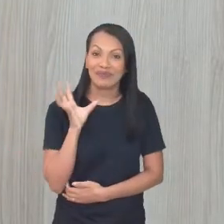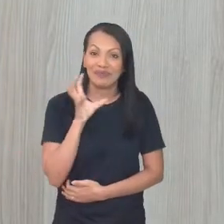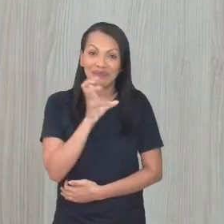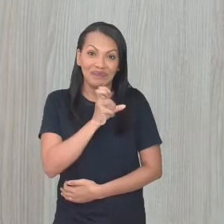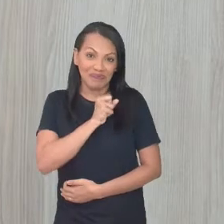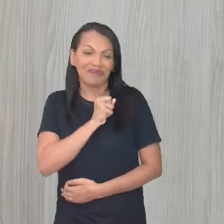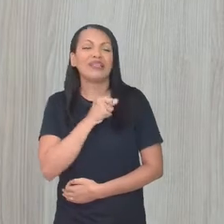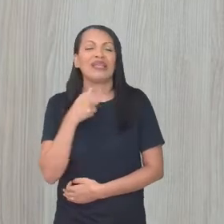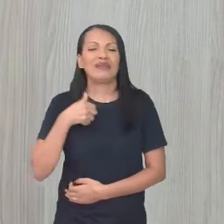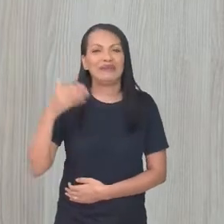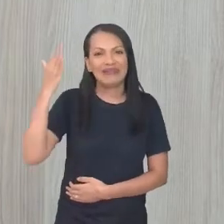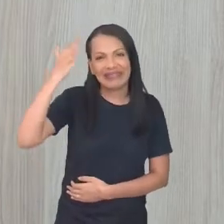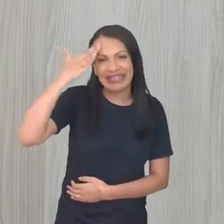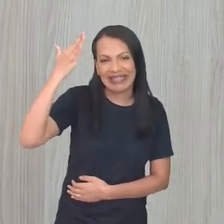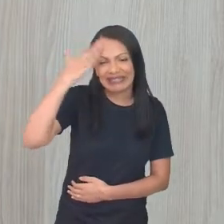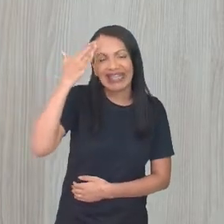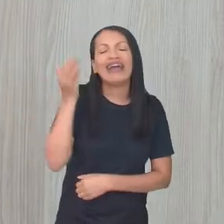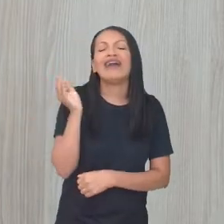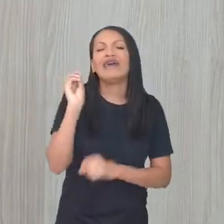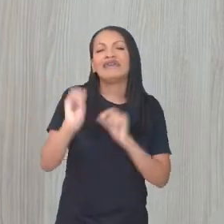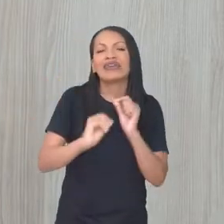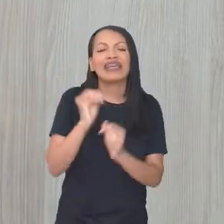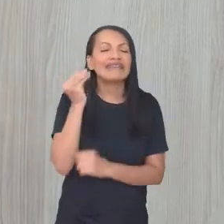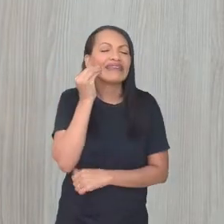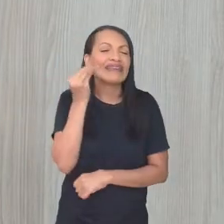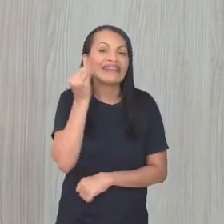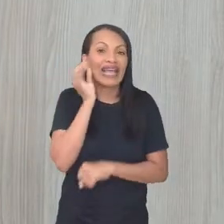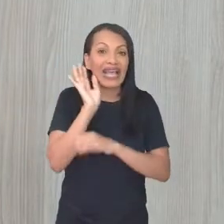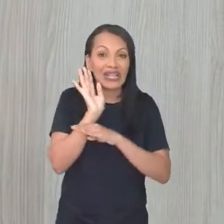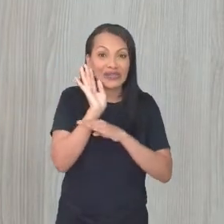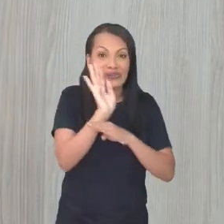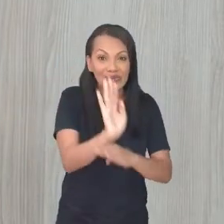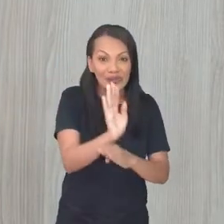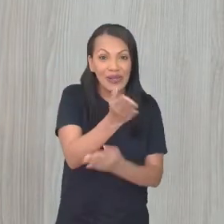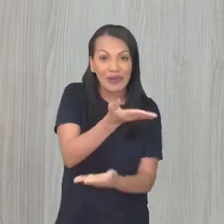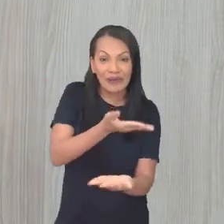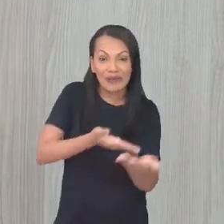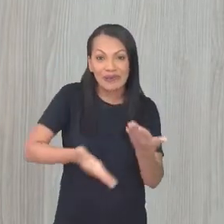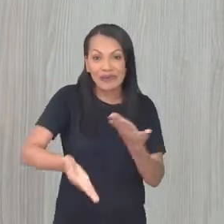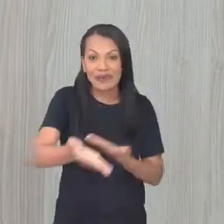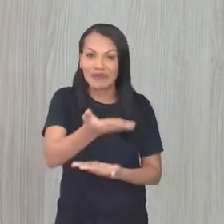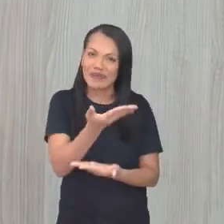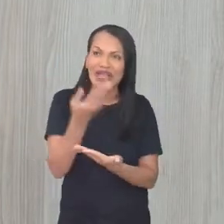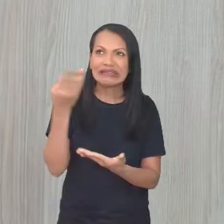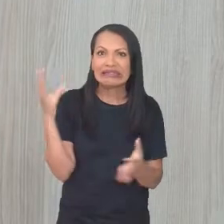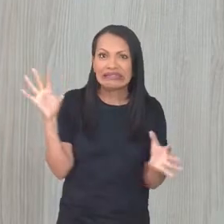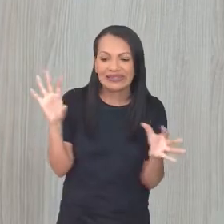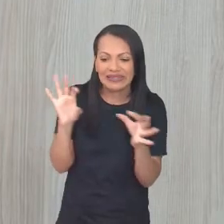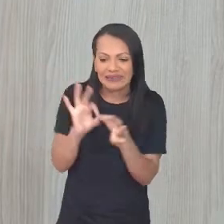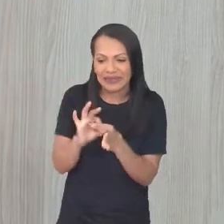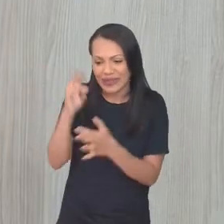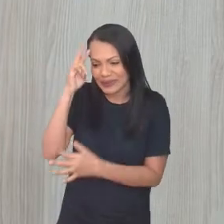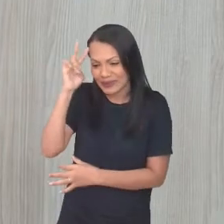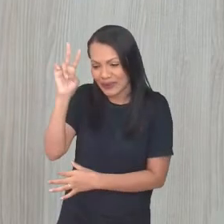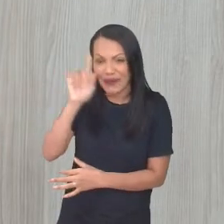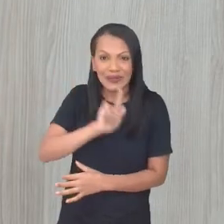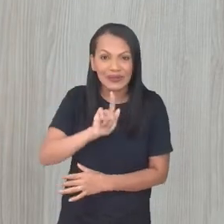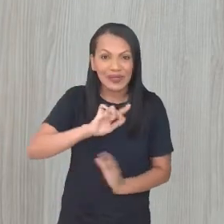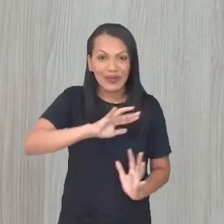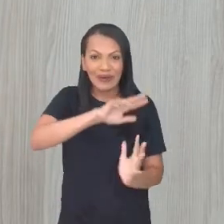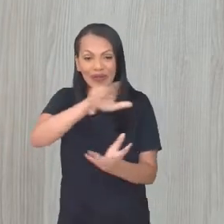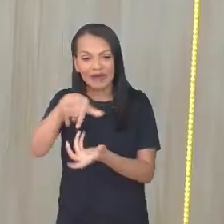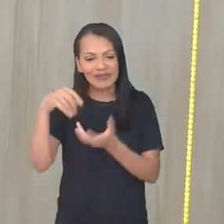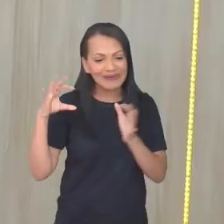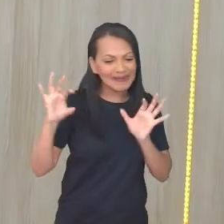vou tentar contribuir aqui, né, para rolar esse intermédio entre geografia e história, esse papo bacana. Beleza? Vamos embora,